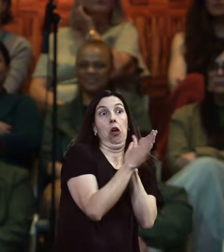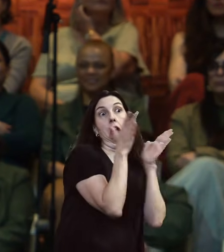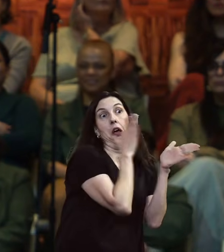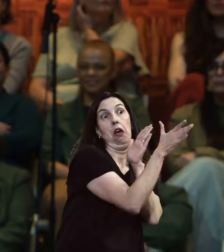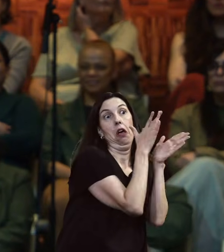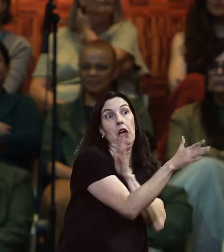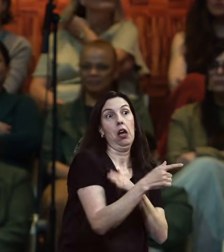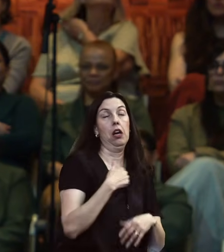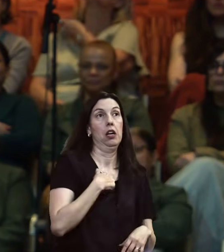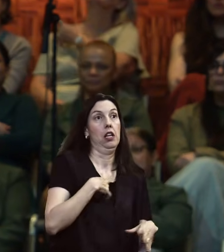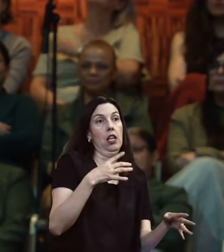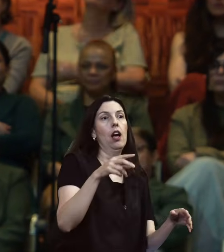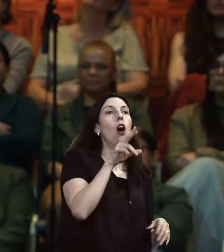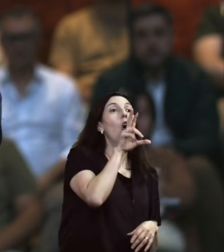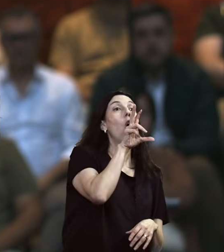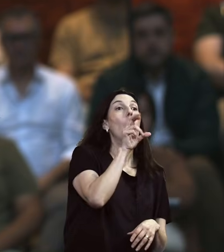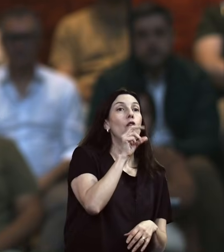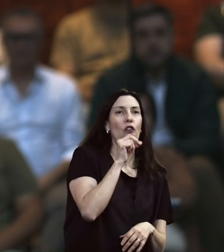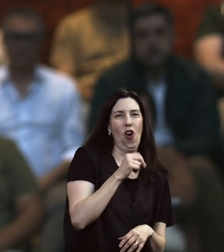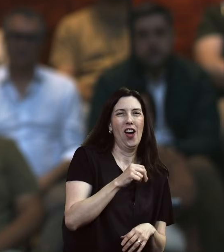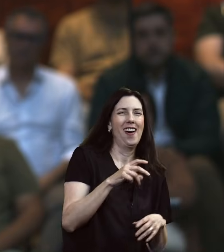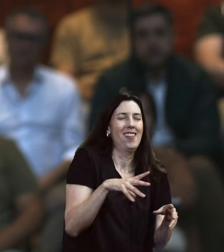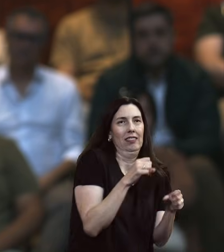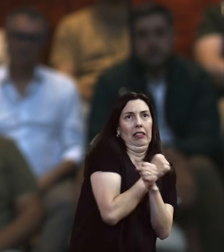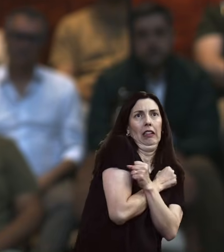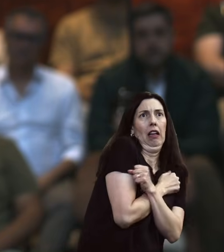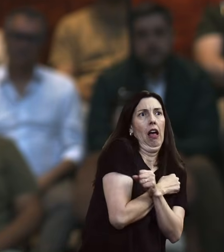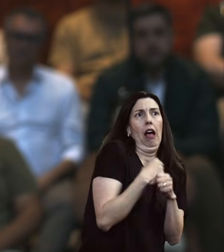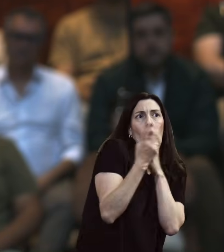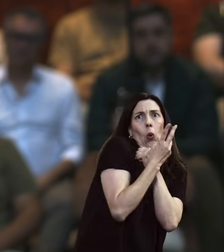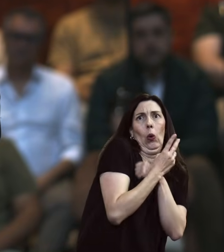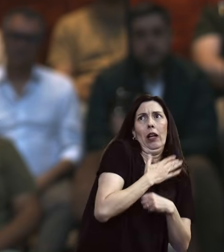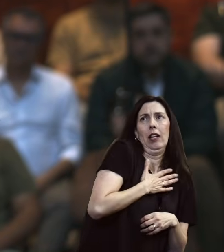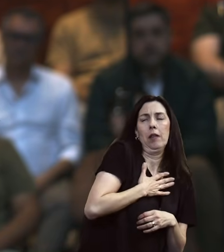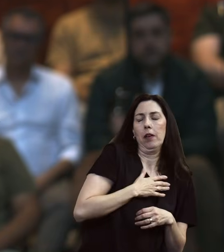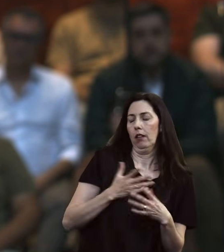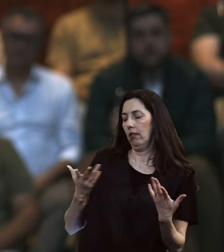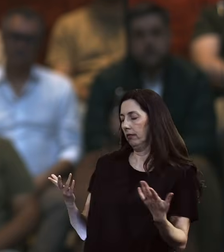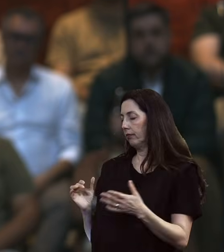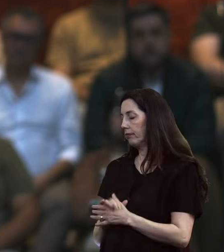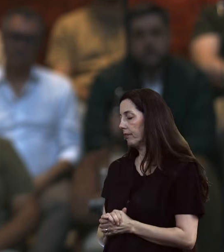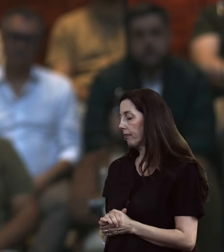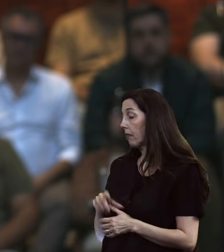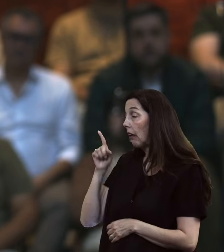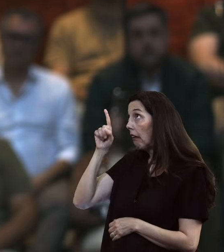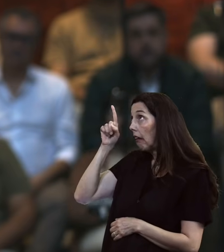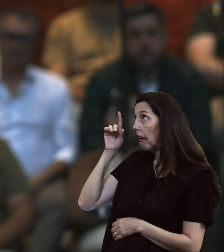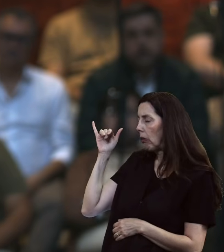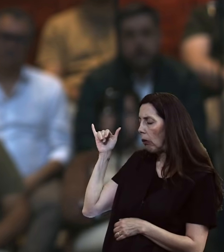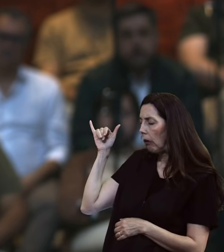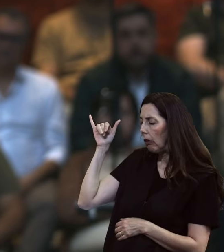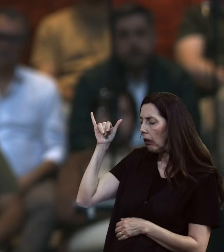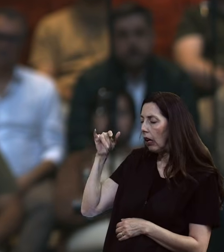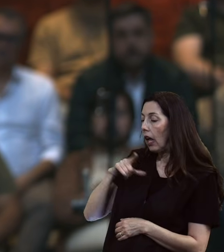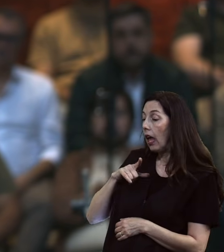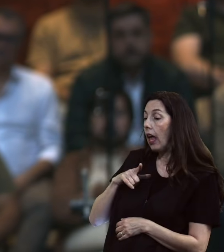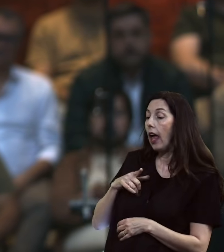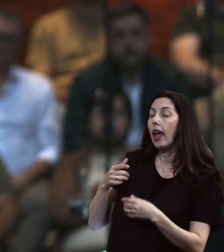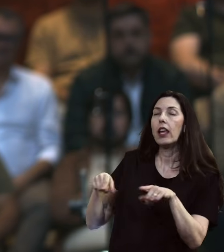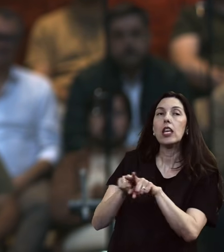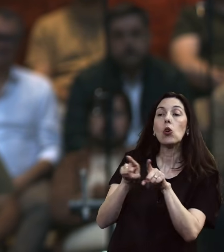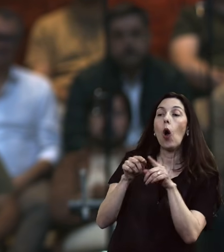e para o meu avô me proteger, e ele, do jeito dele, falou assim, isso é um ônibus que